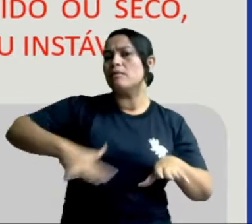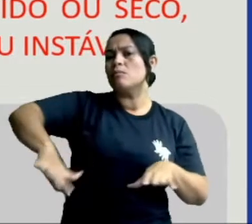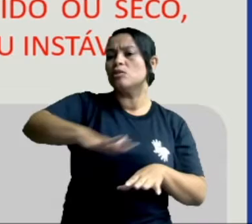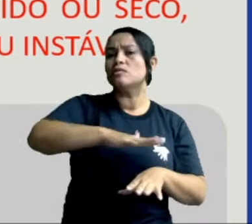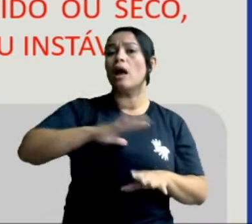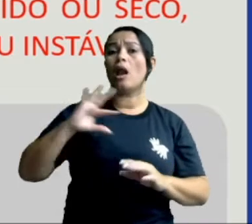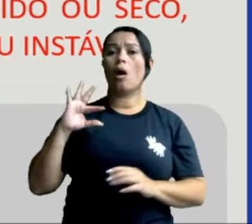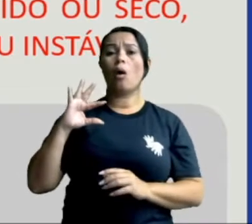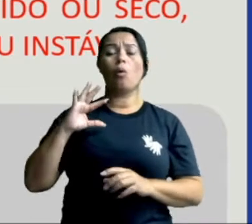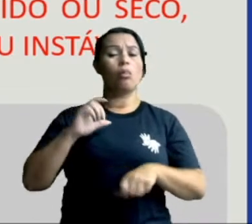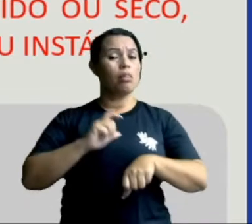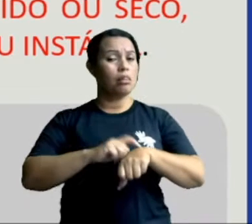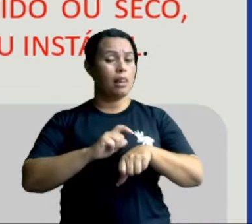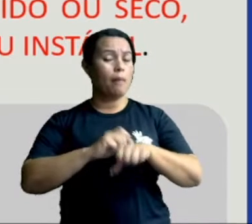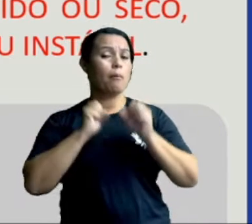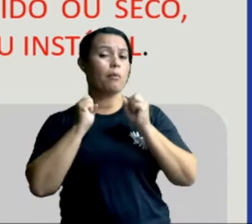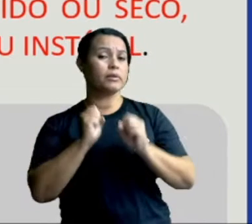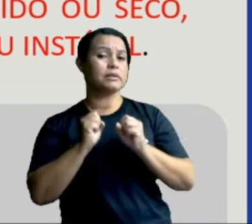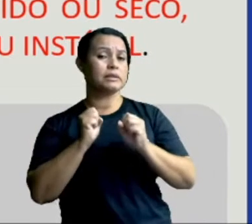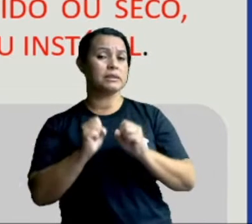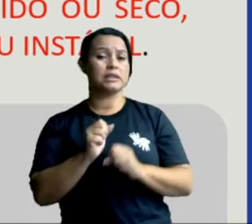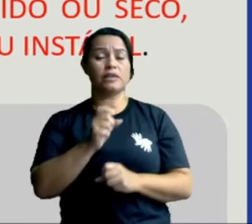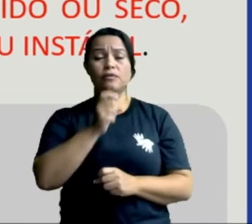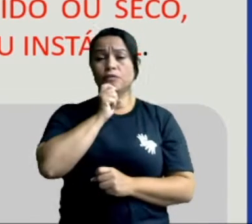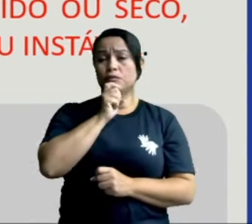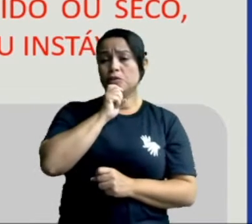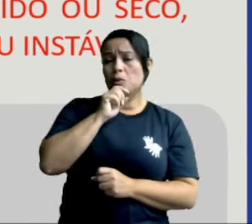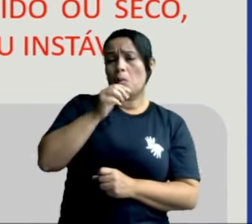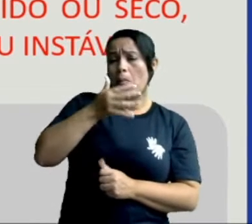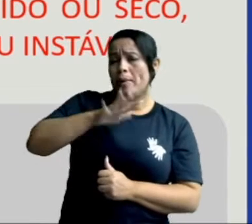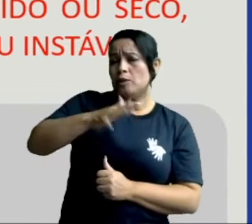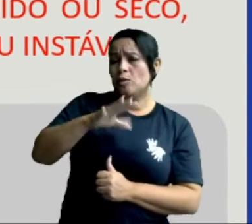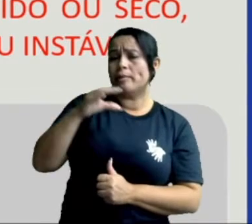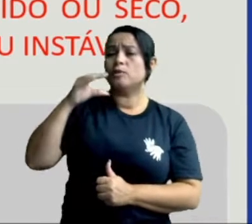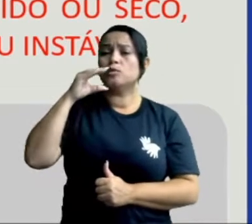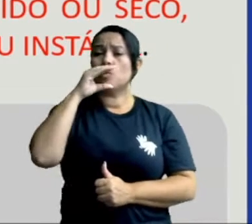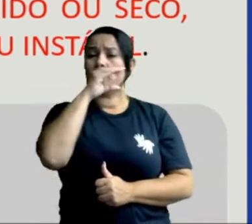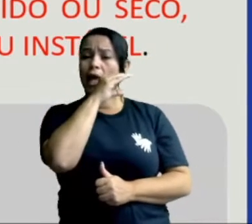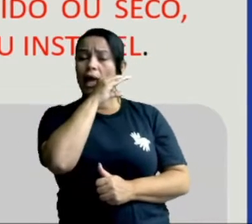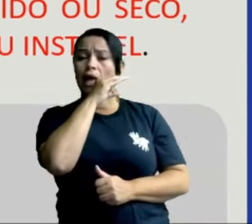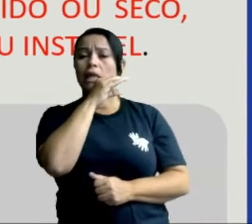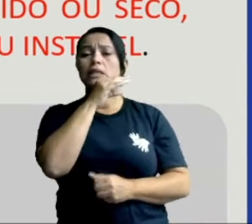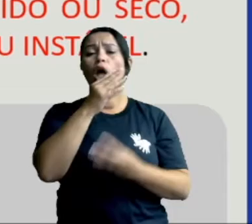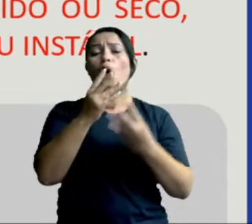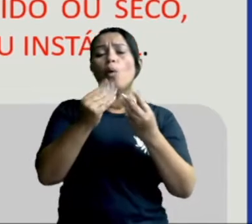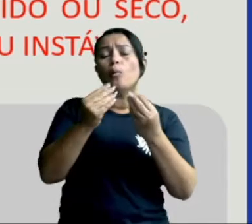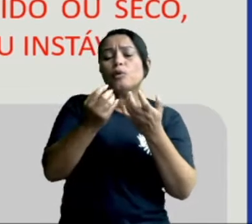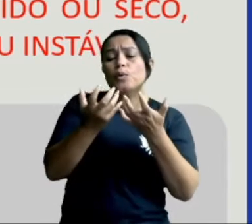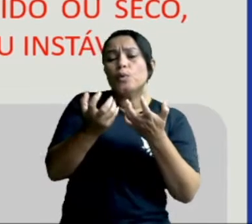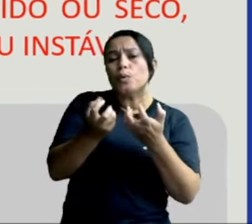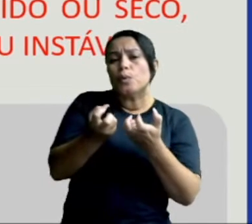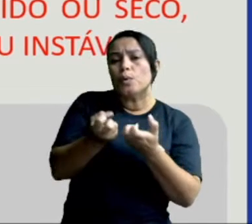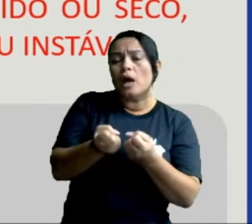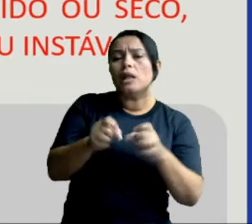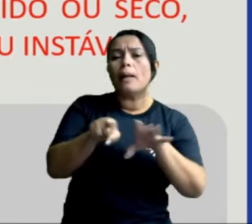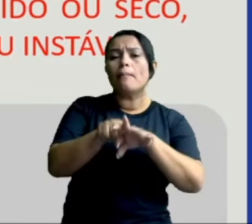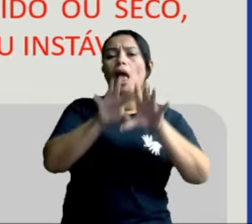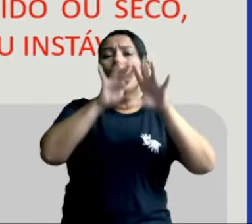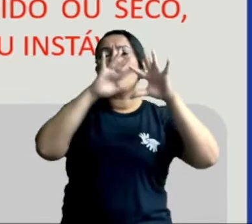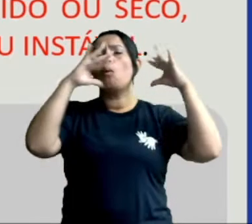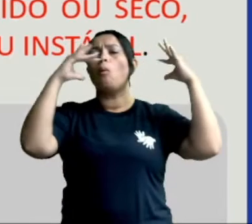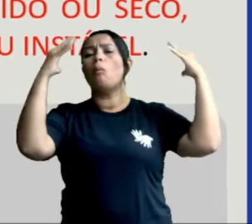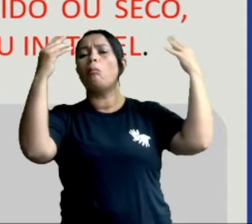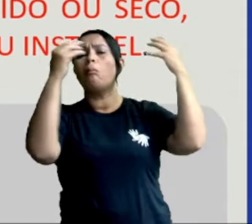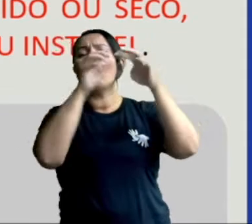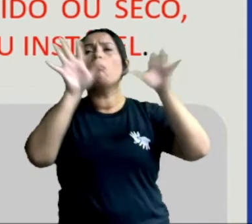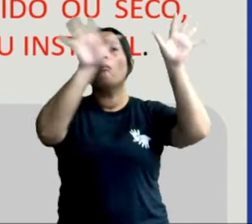tempo ele pode ser frio Ameno ou quente úmido seco e dublado